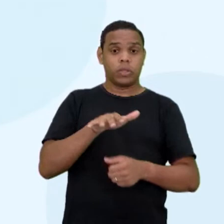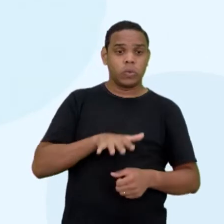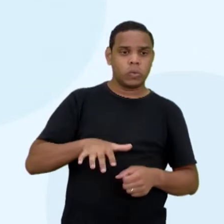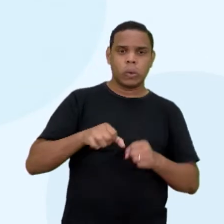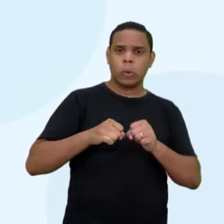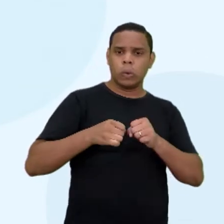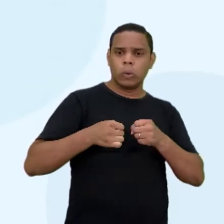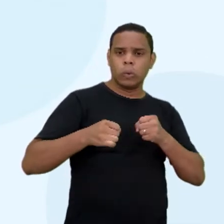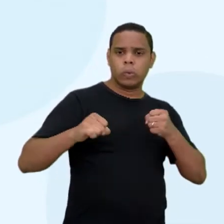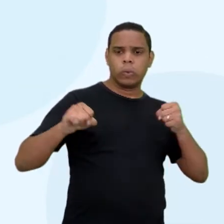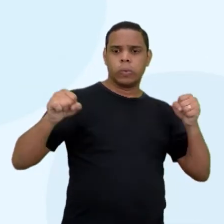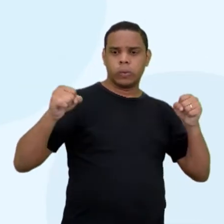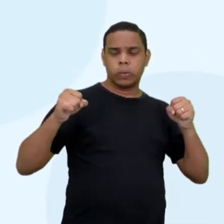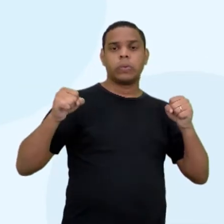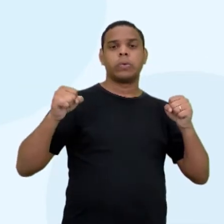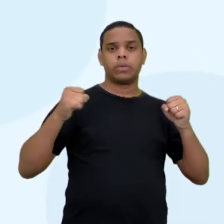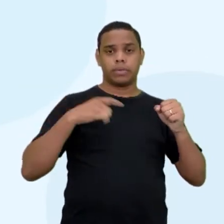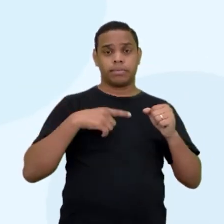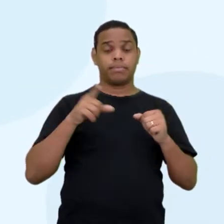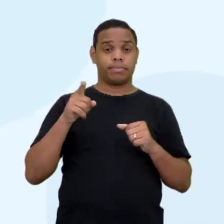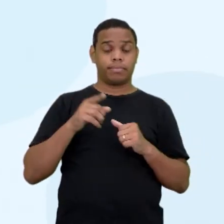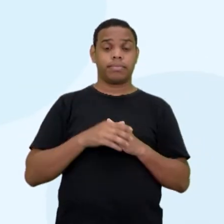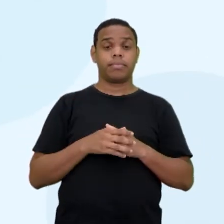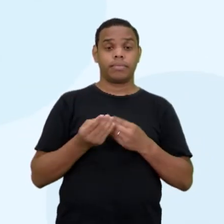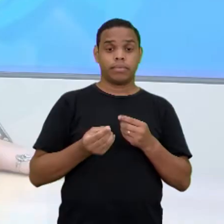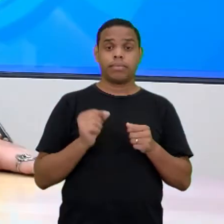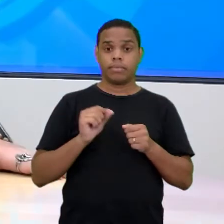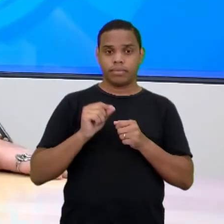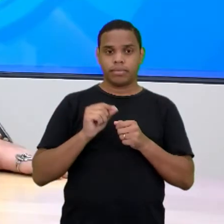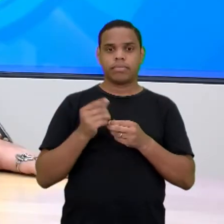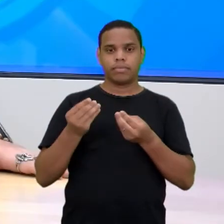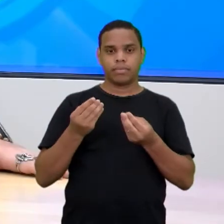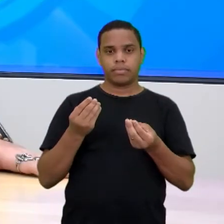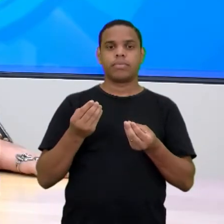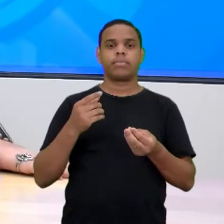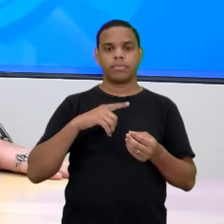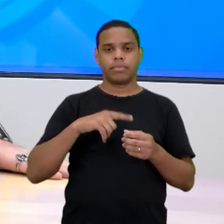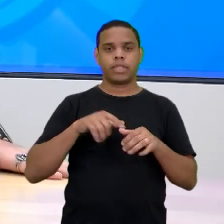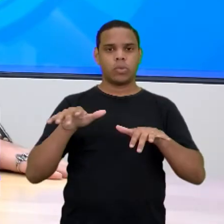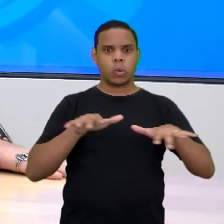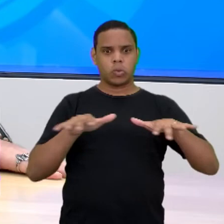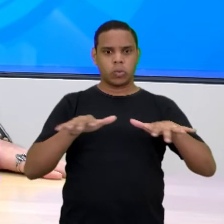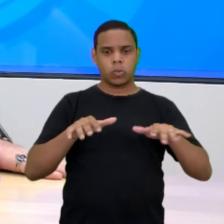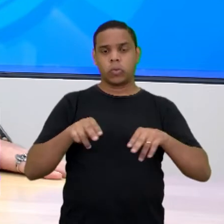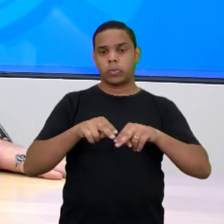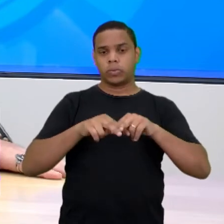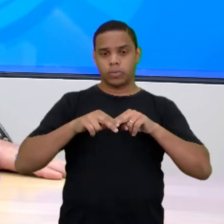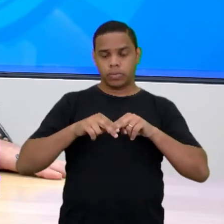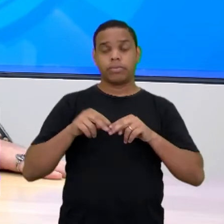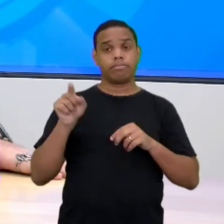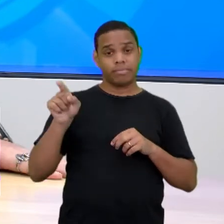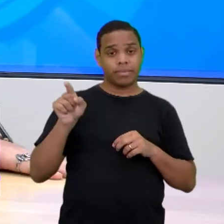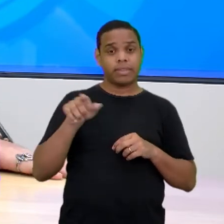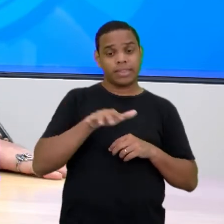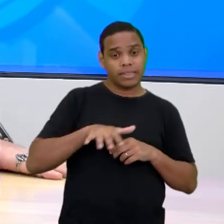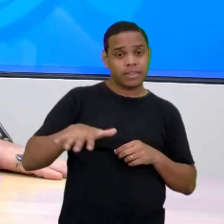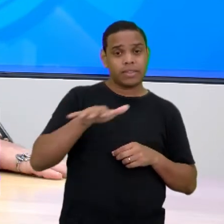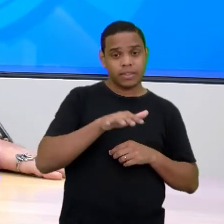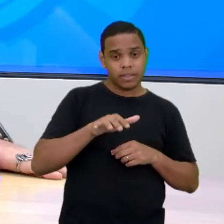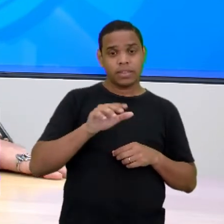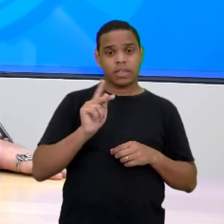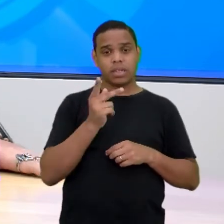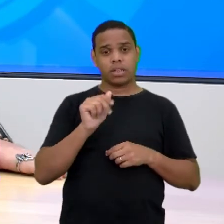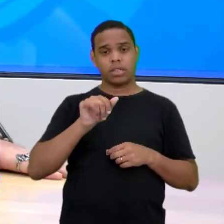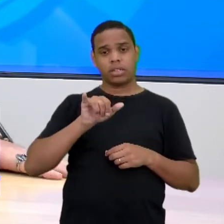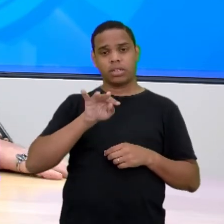onde pega, né, toda essa relação aí de tremor de terra, por isso que além, né, do Haiti